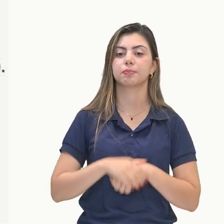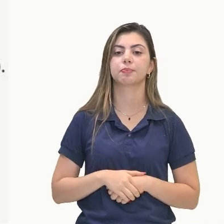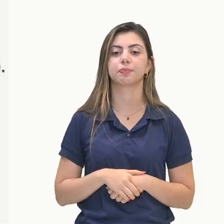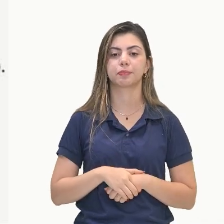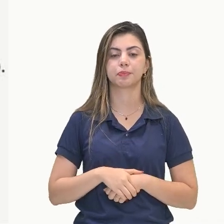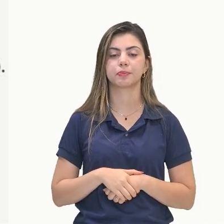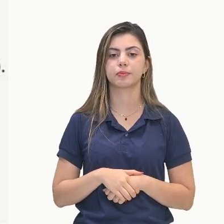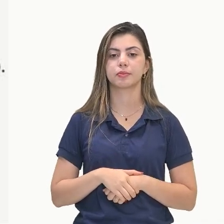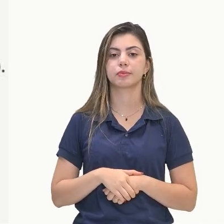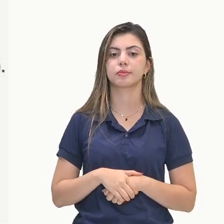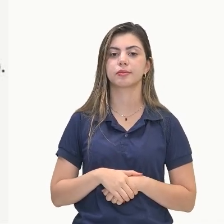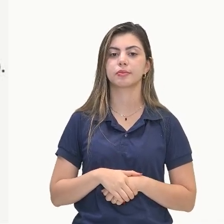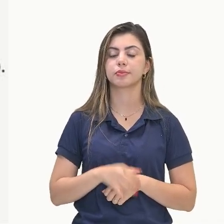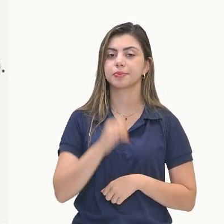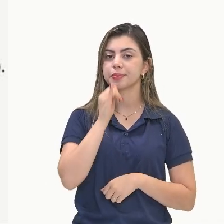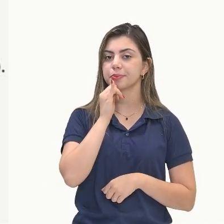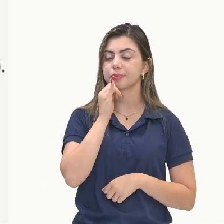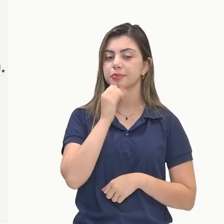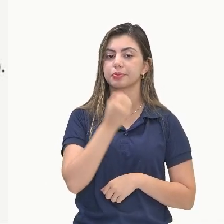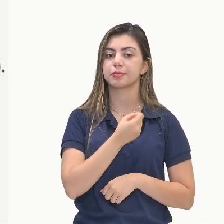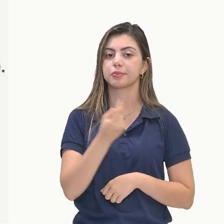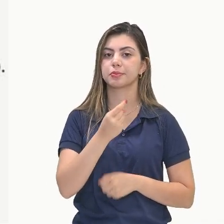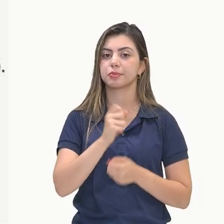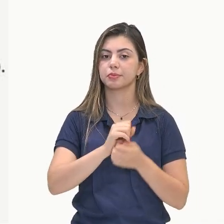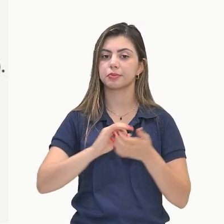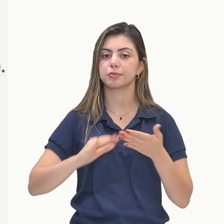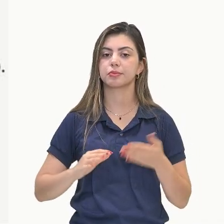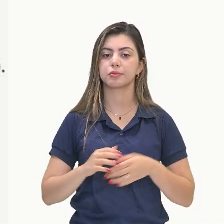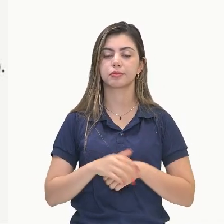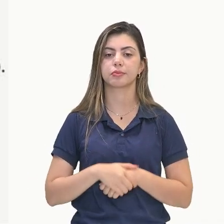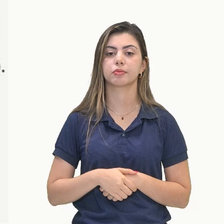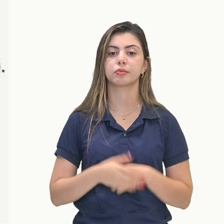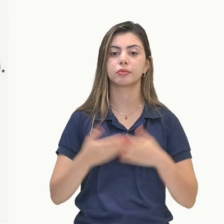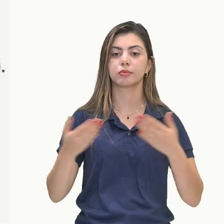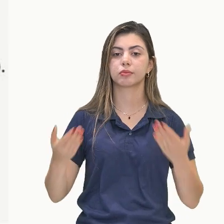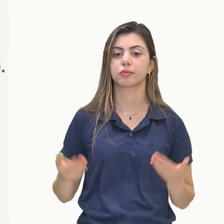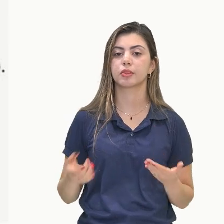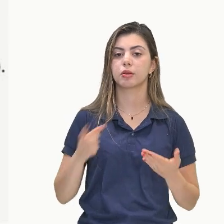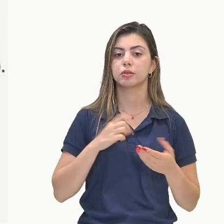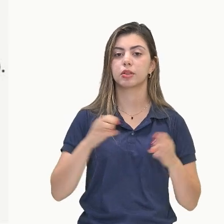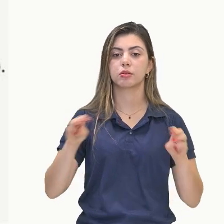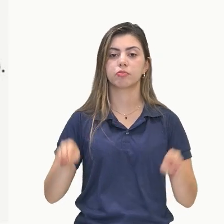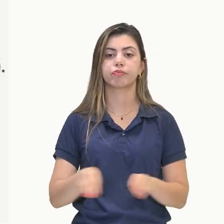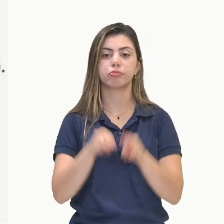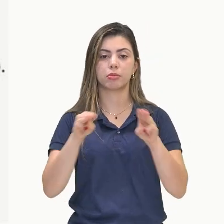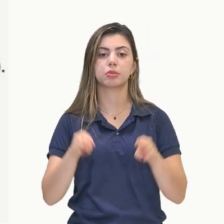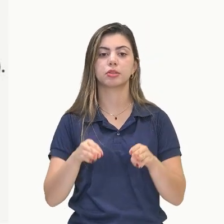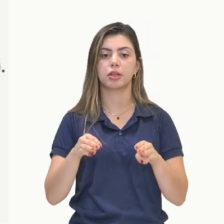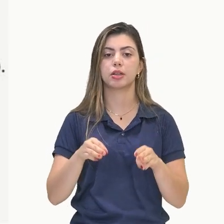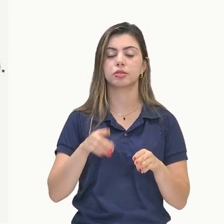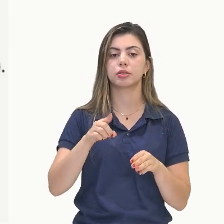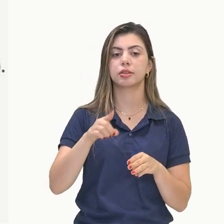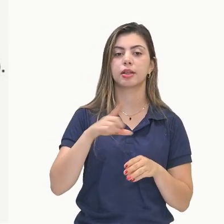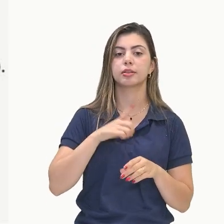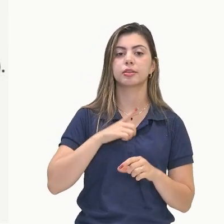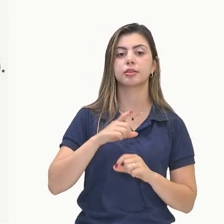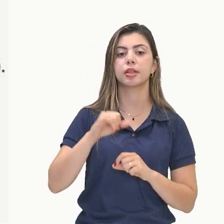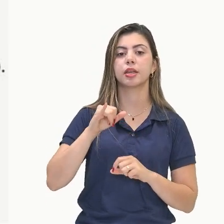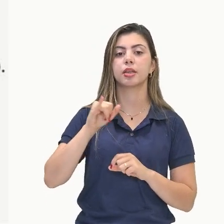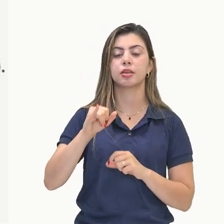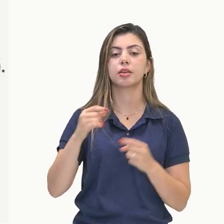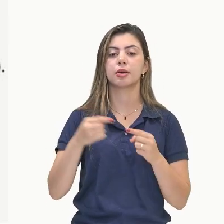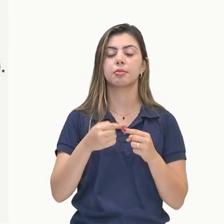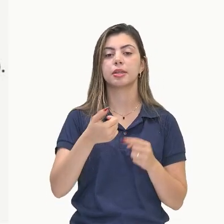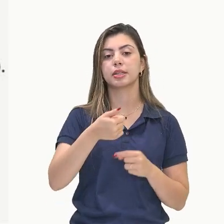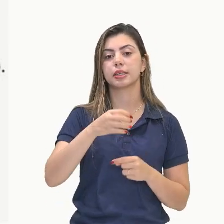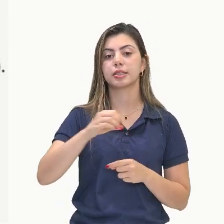Observe, exemplo número 1. Em um campo magnético de intensidade 100 Tesla, está aqui o valor do campo, a unidade do campo,